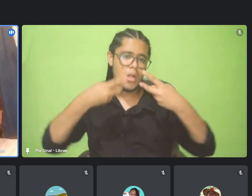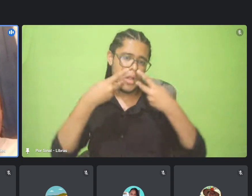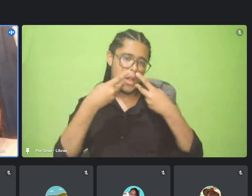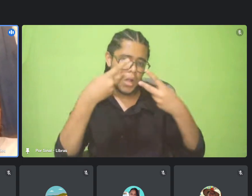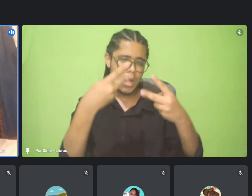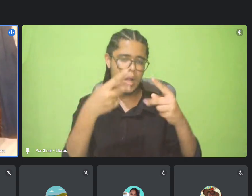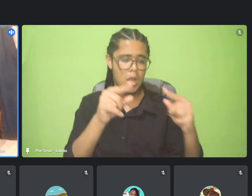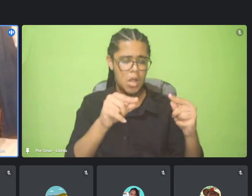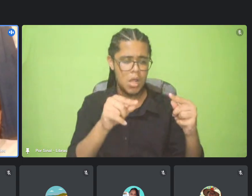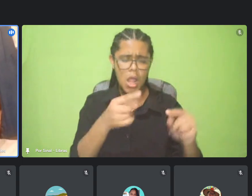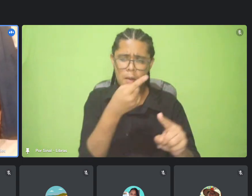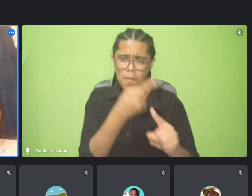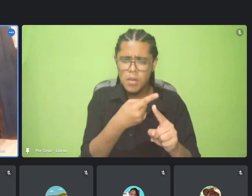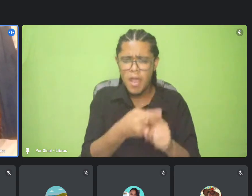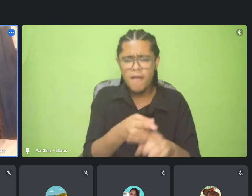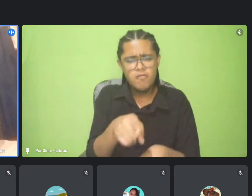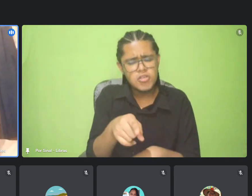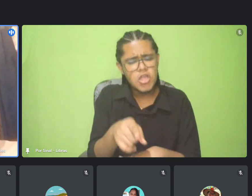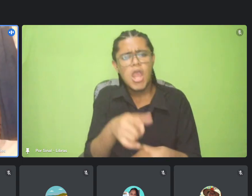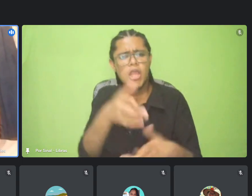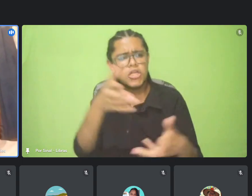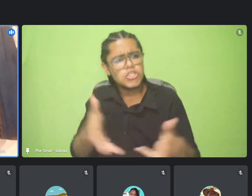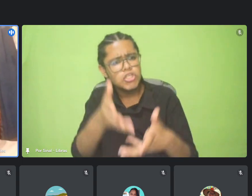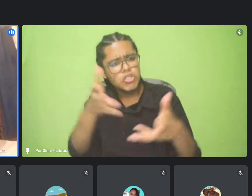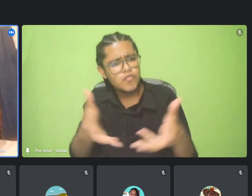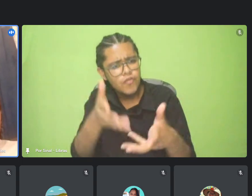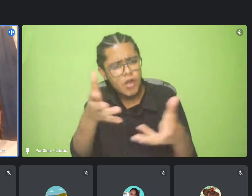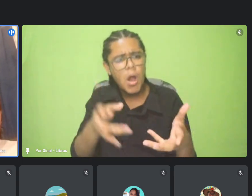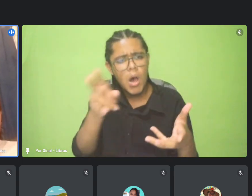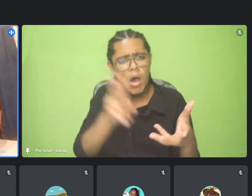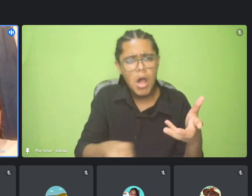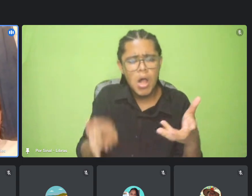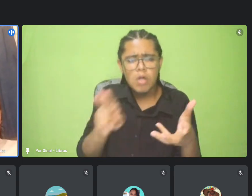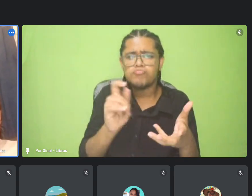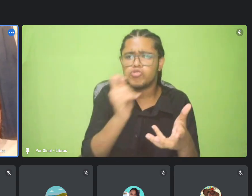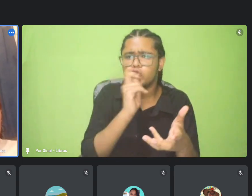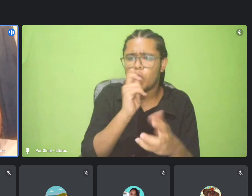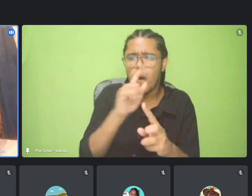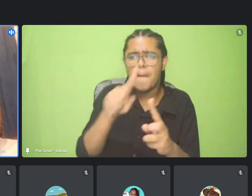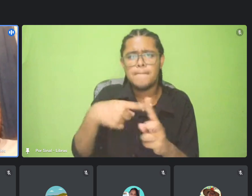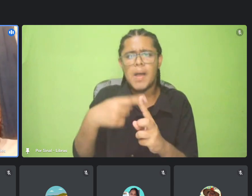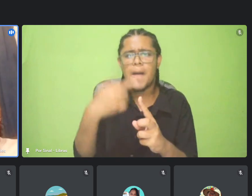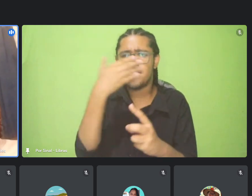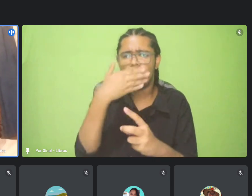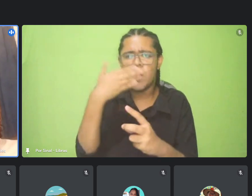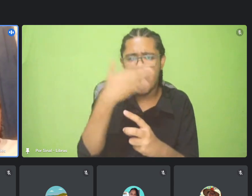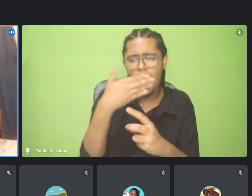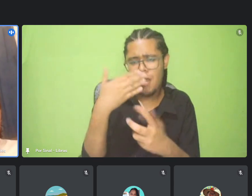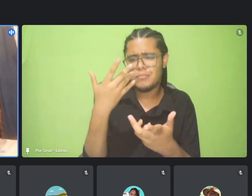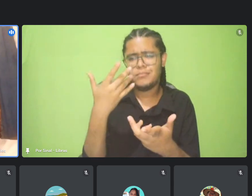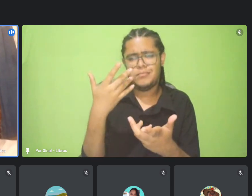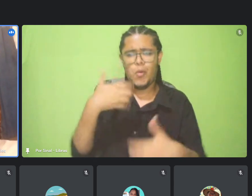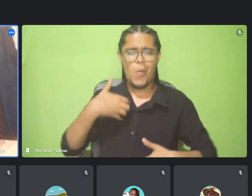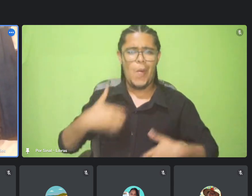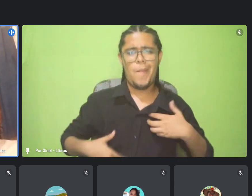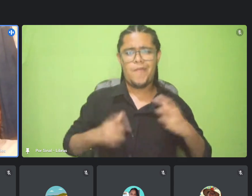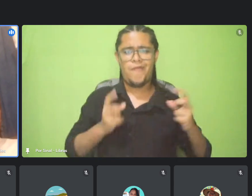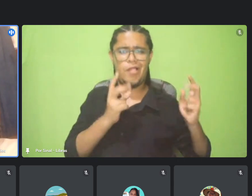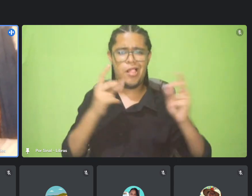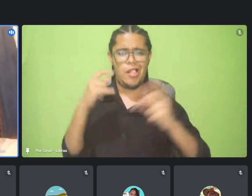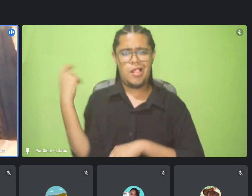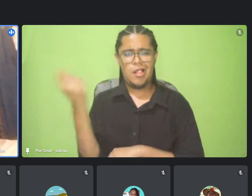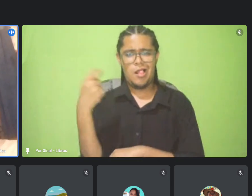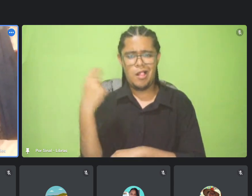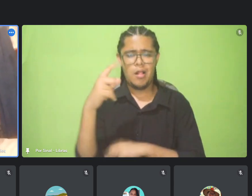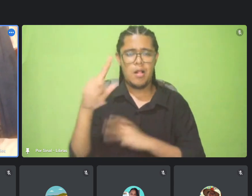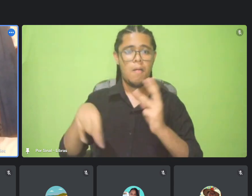incentivando o uso de drogas, da prostituição e da, vou usar a expressão que foi usada, e da